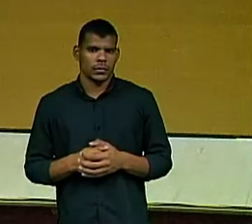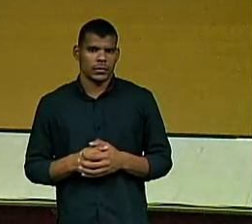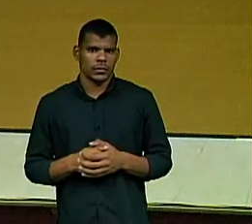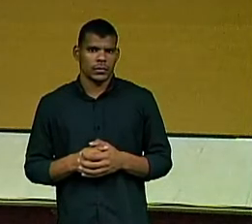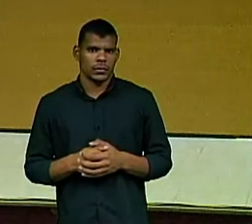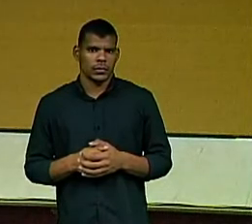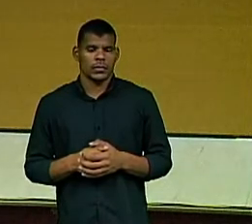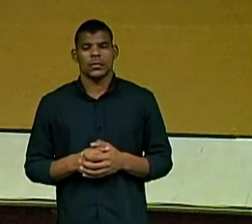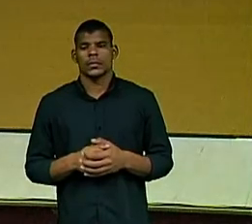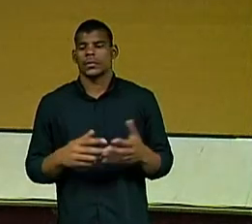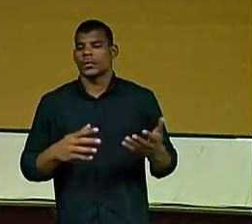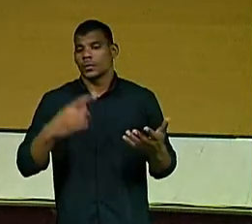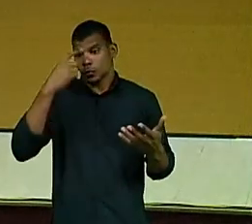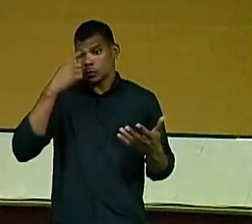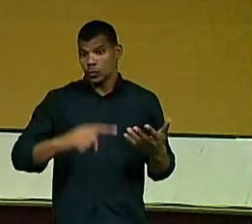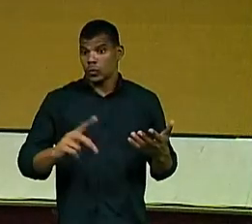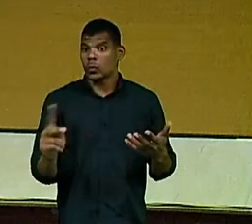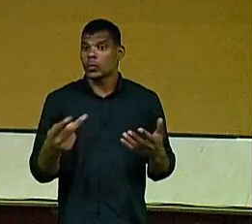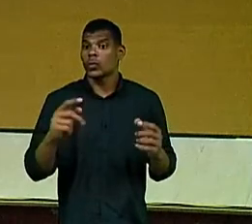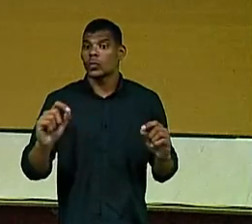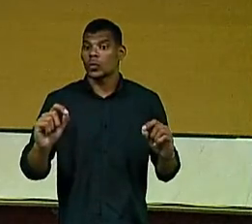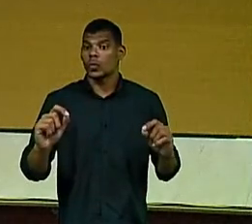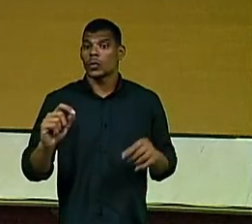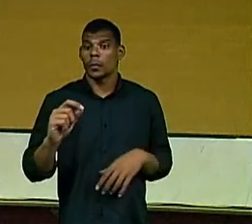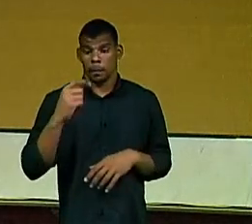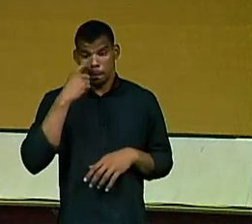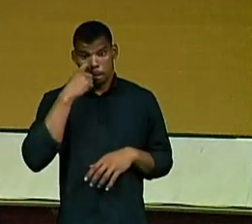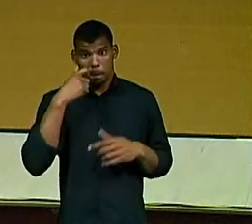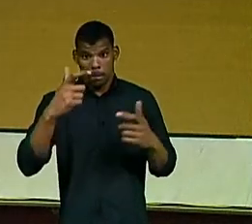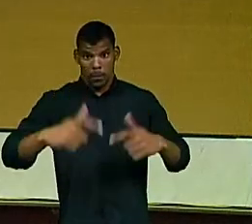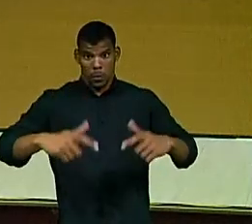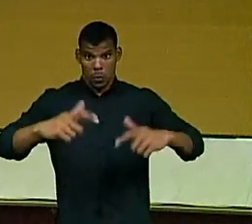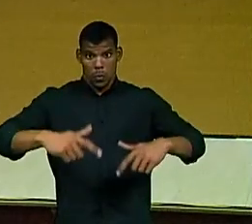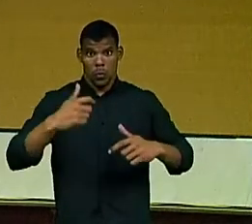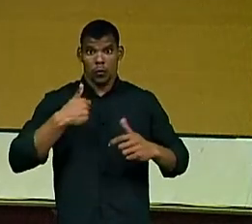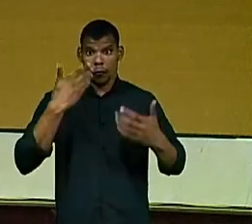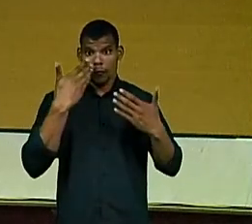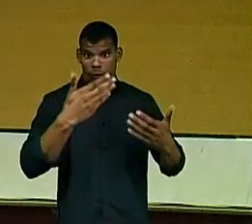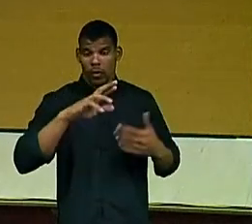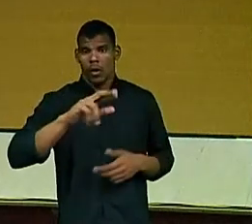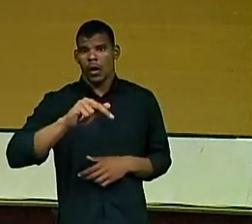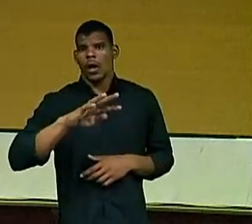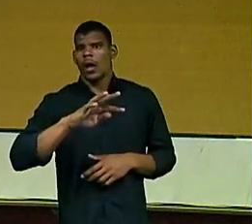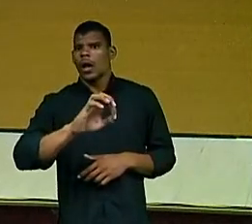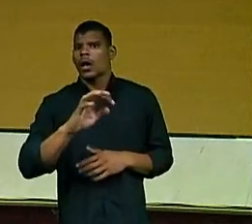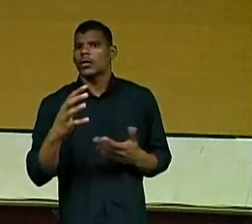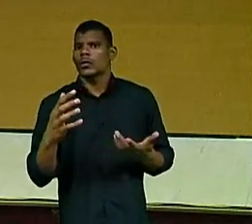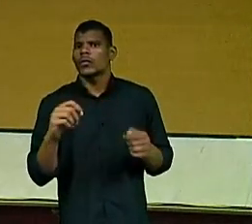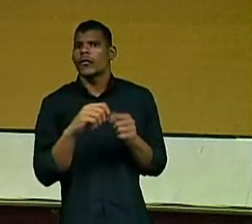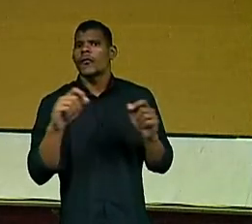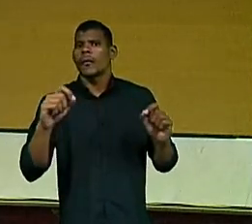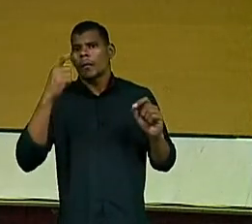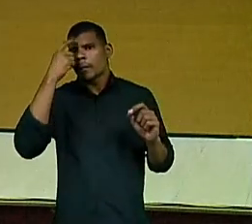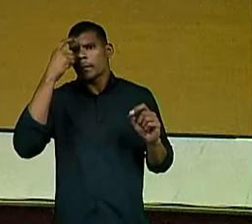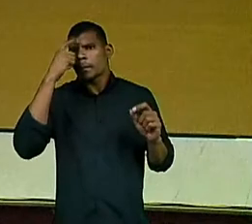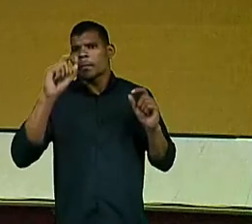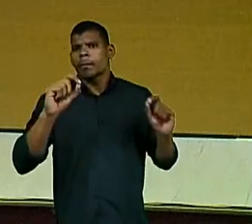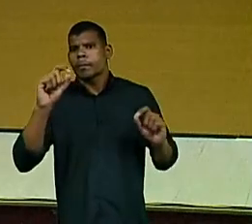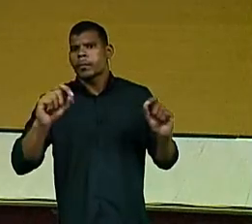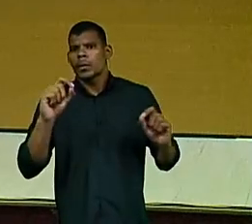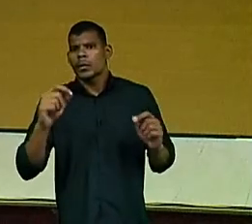um dia tu tiver num canto e tu vira um rato aí você pensa não tenho medo